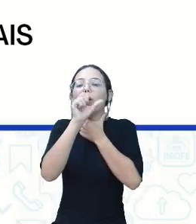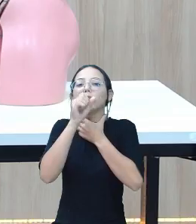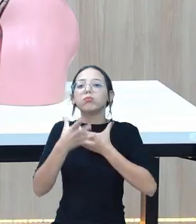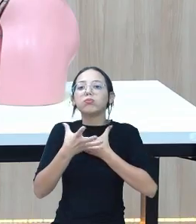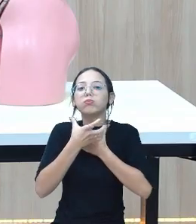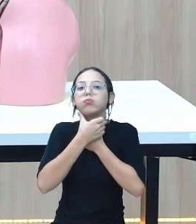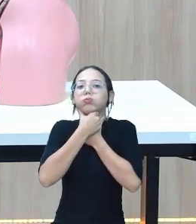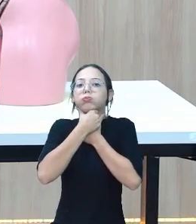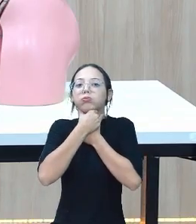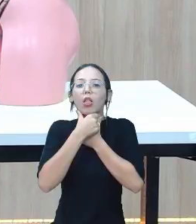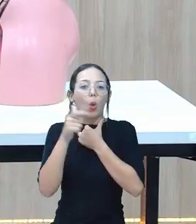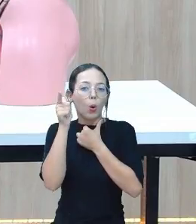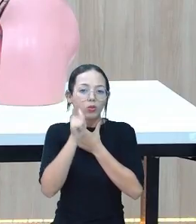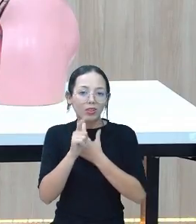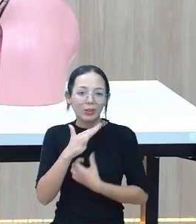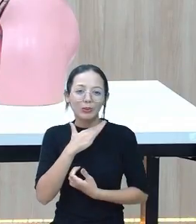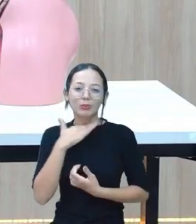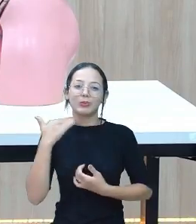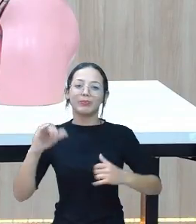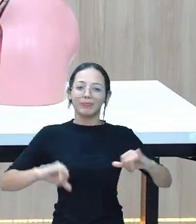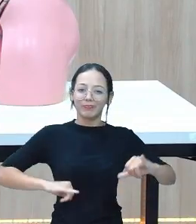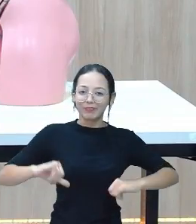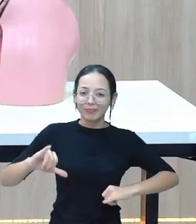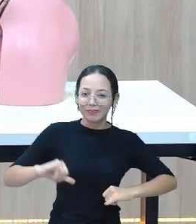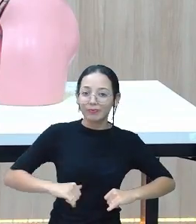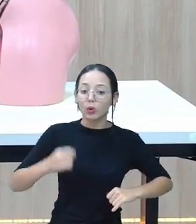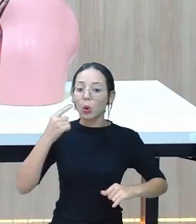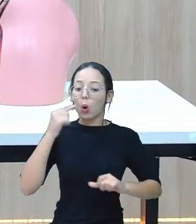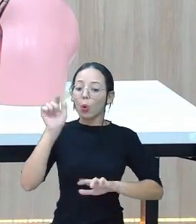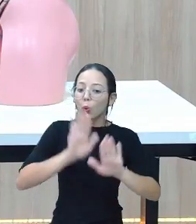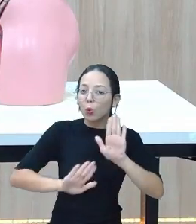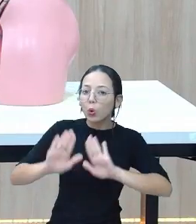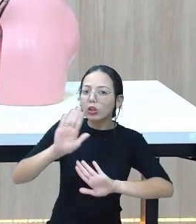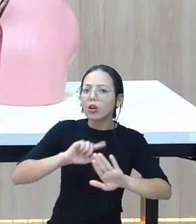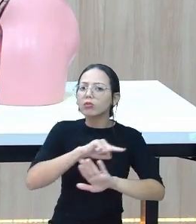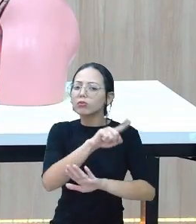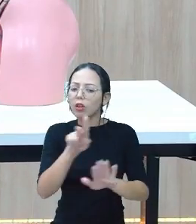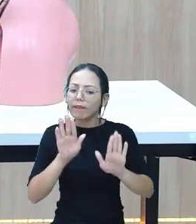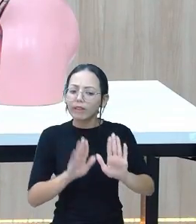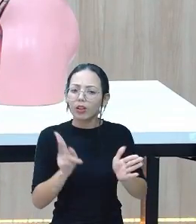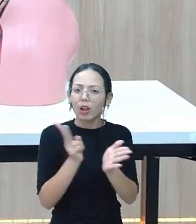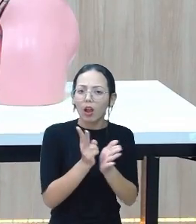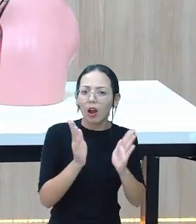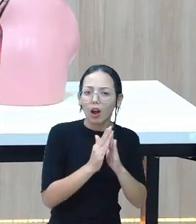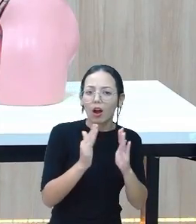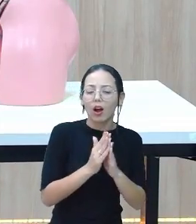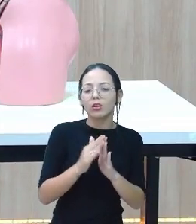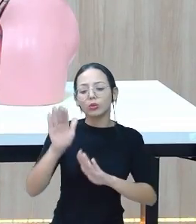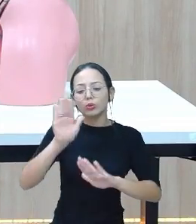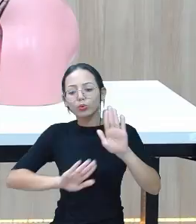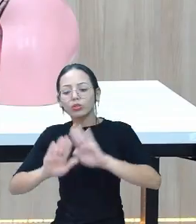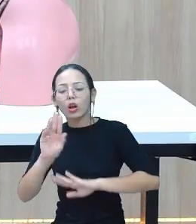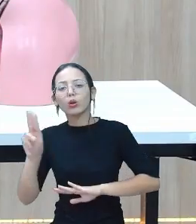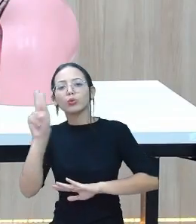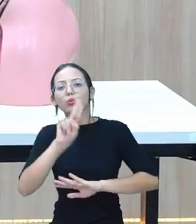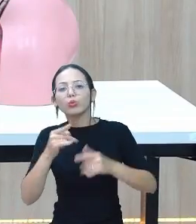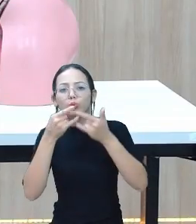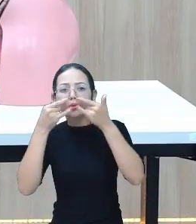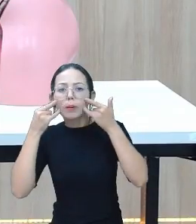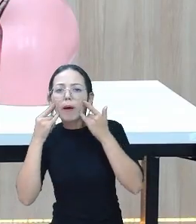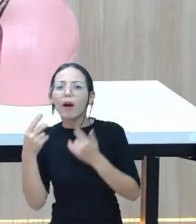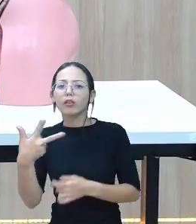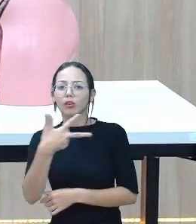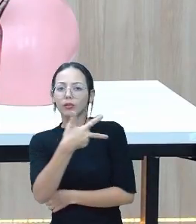Imagine o sofrimento. Então, cuidado, alerta pessoal, fiquem em casa, tenham cuidado, usem máscara, tomem